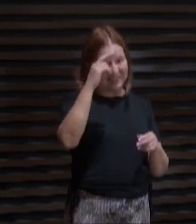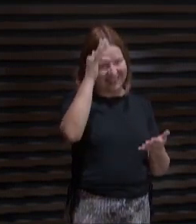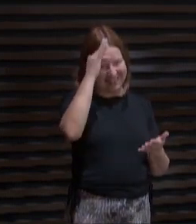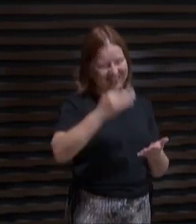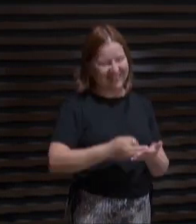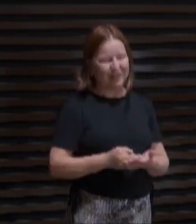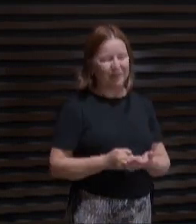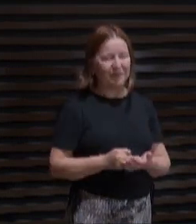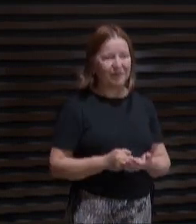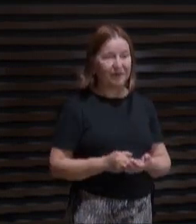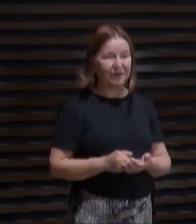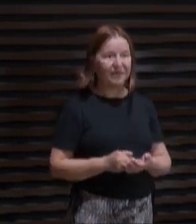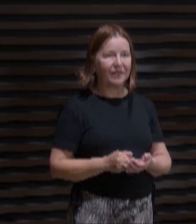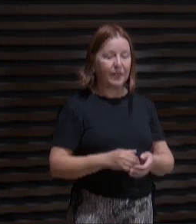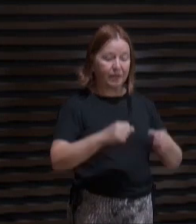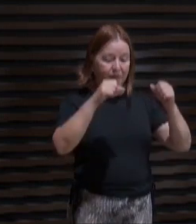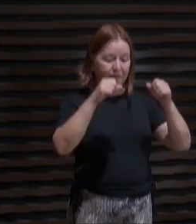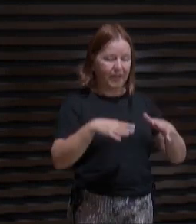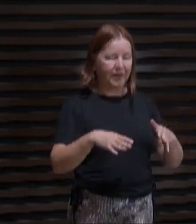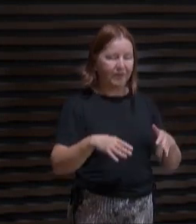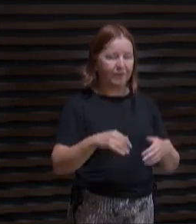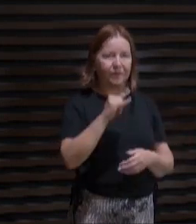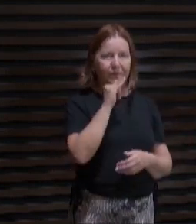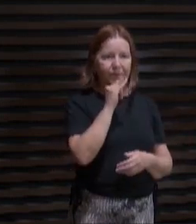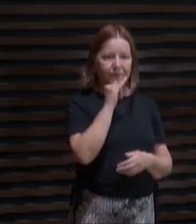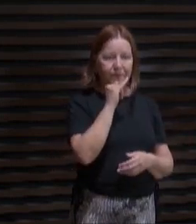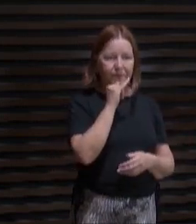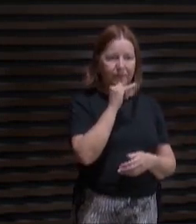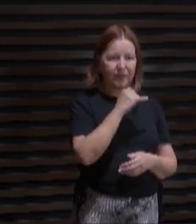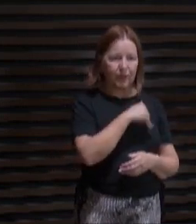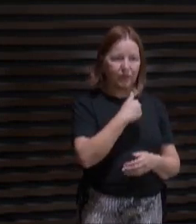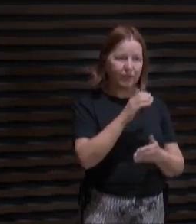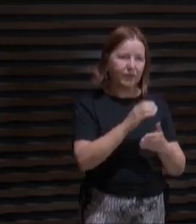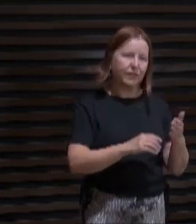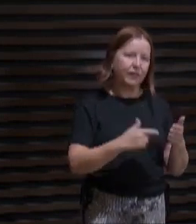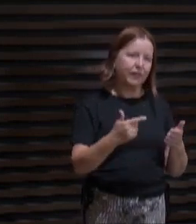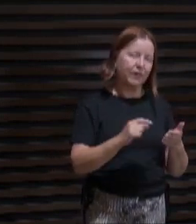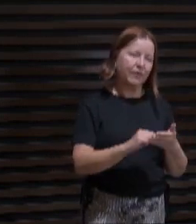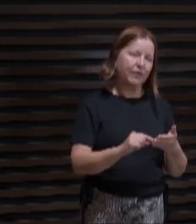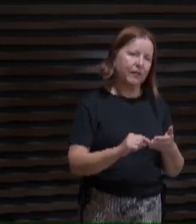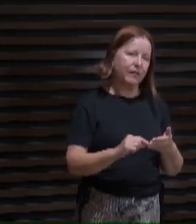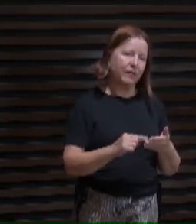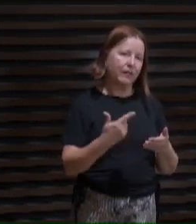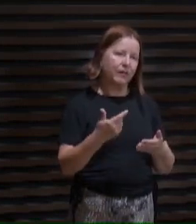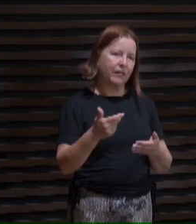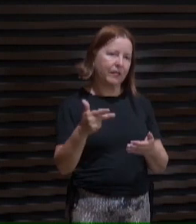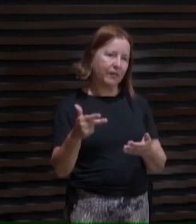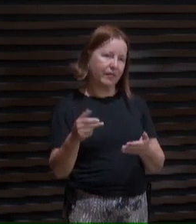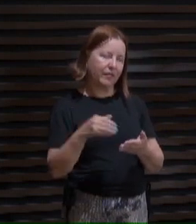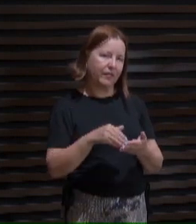O sinal, aqui nós temos, por exemplo, em João capítulo 2, verso 23